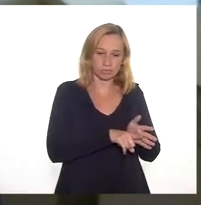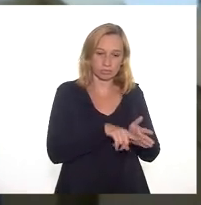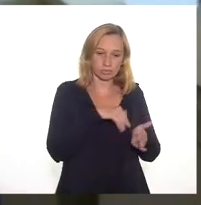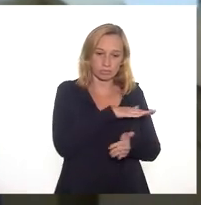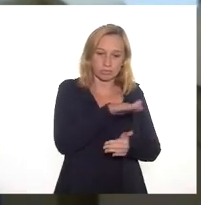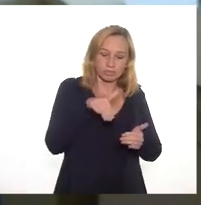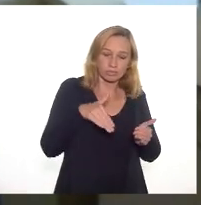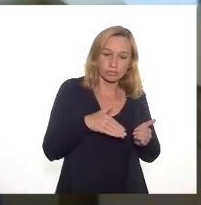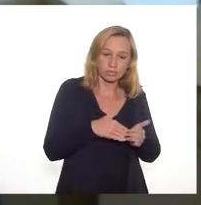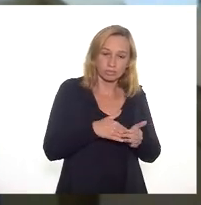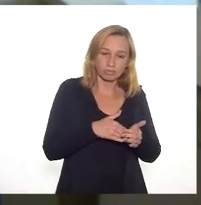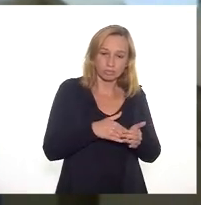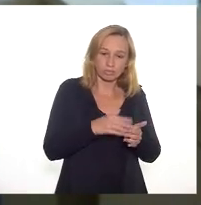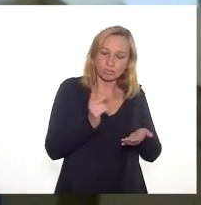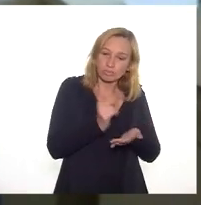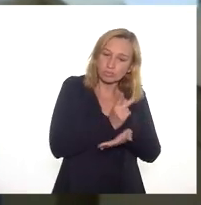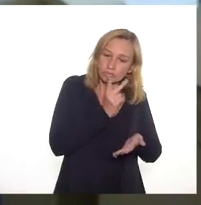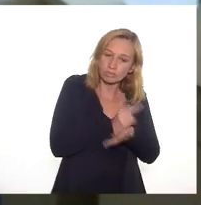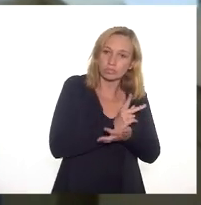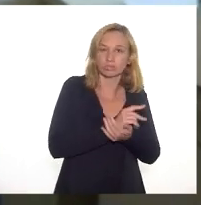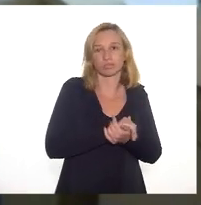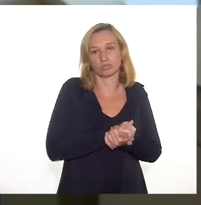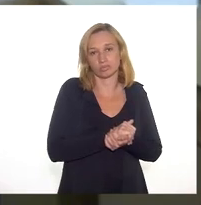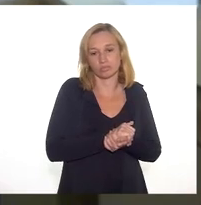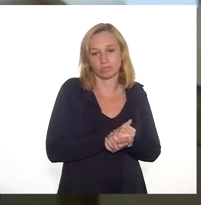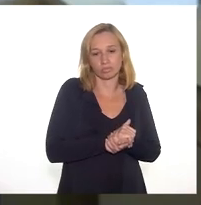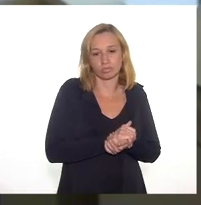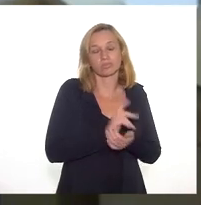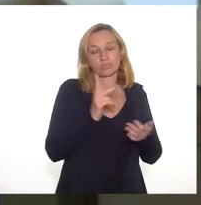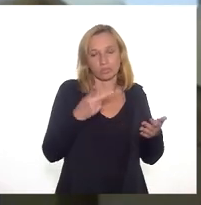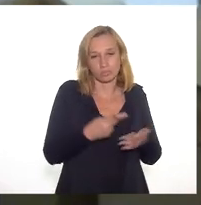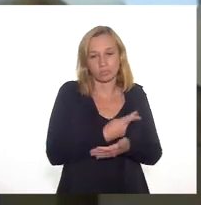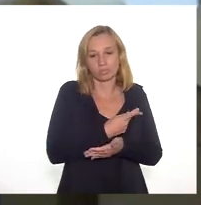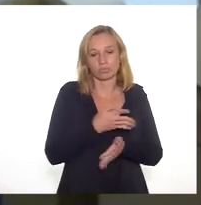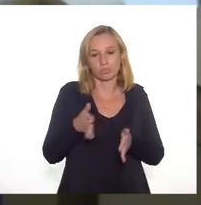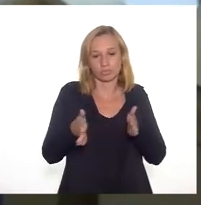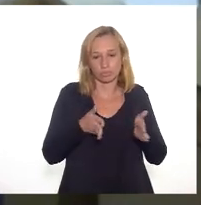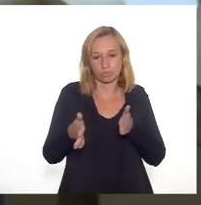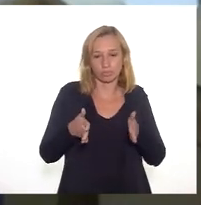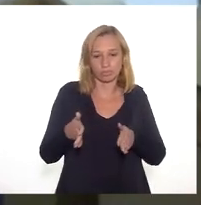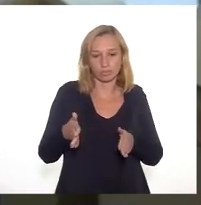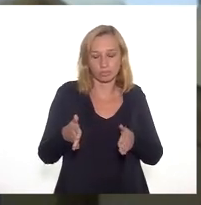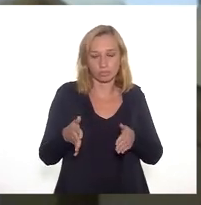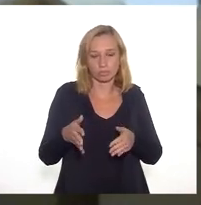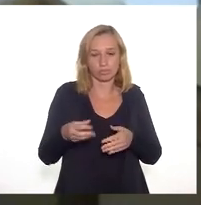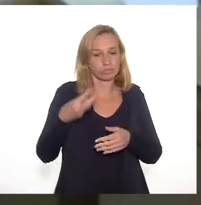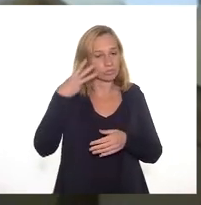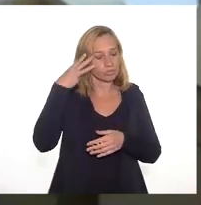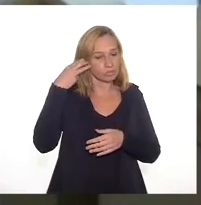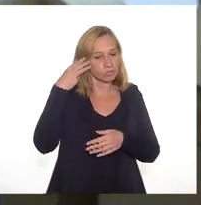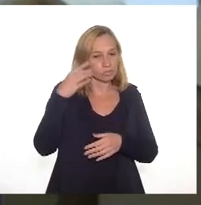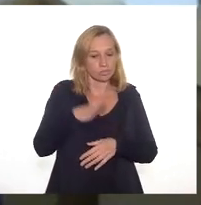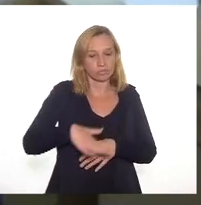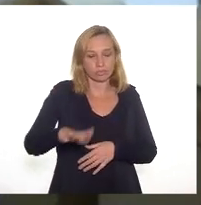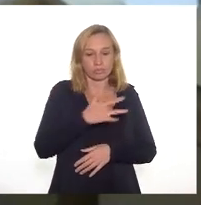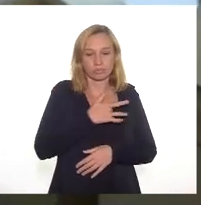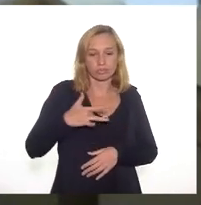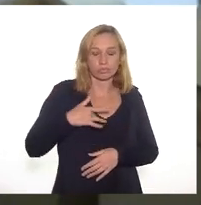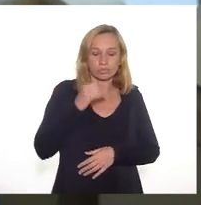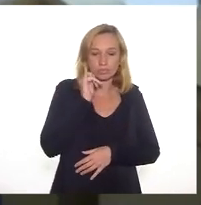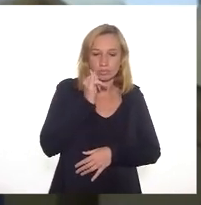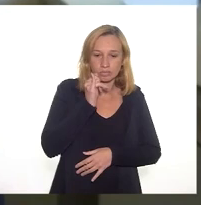todos os desmandos e irregularidades que aconteceram na área da saúde. Foi relator o